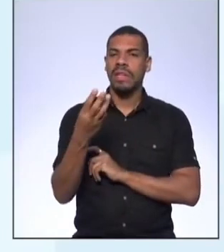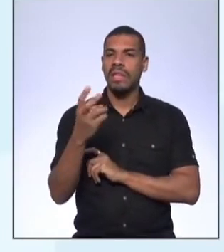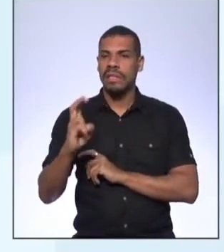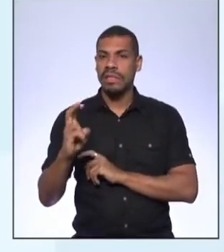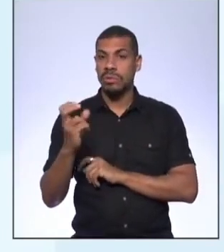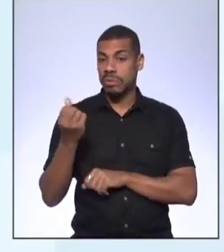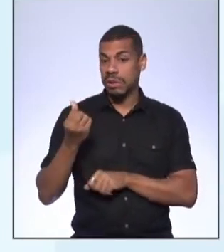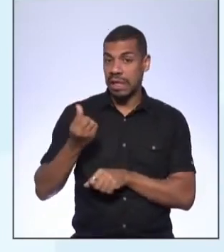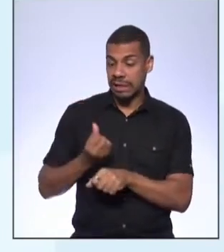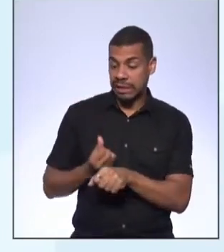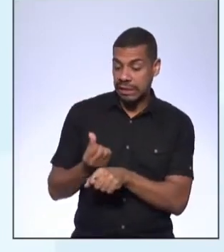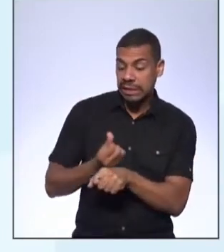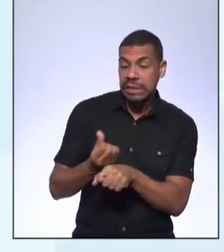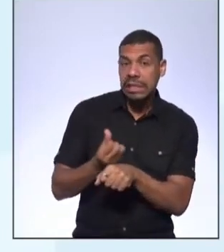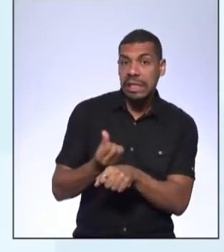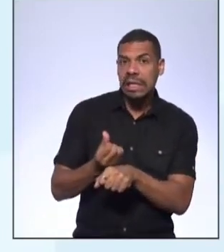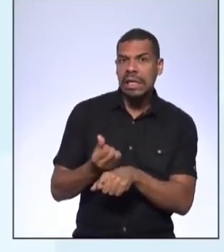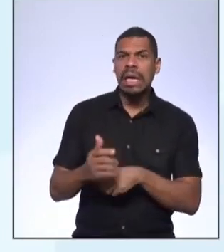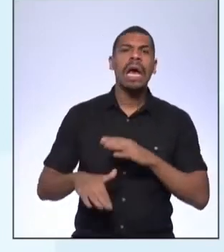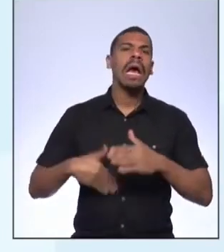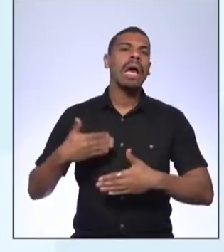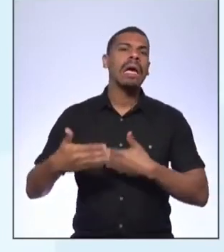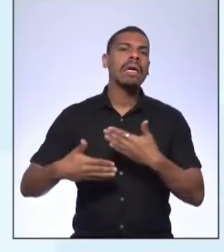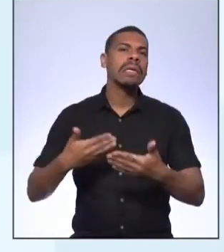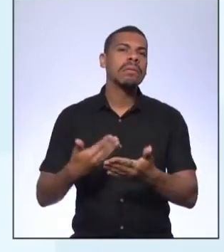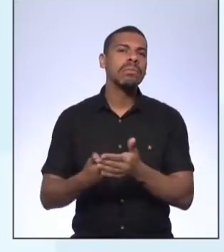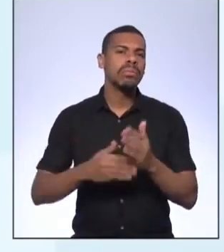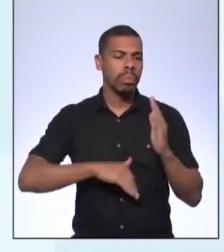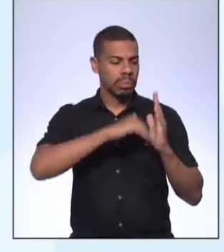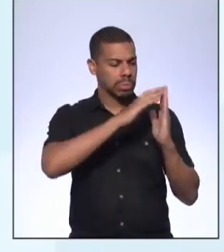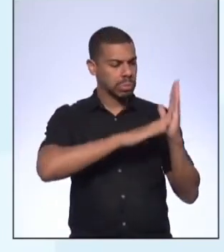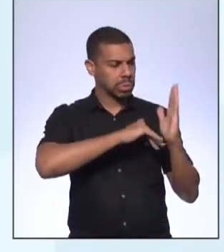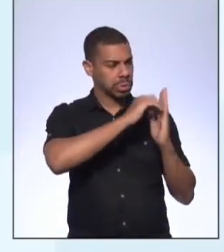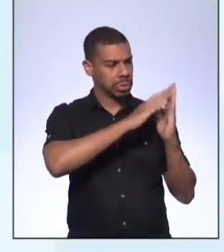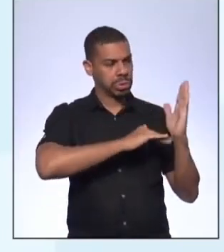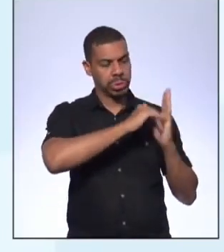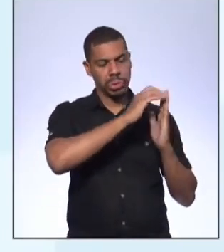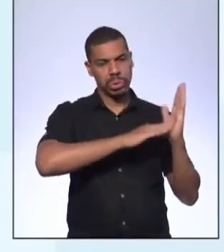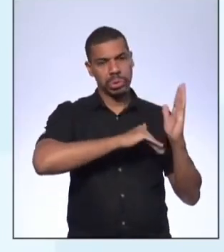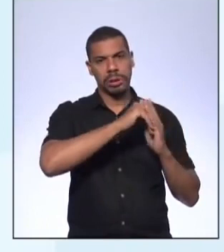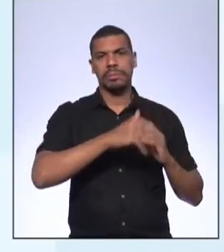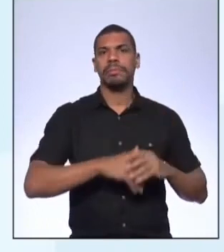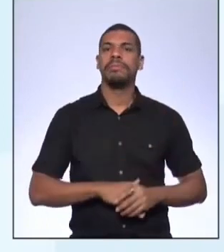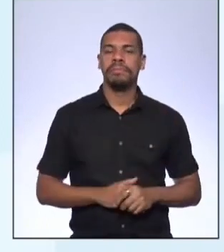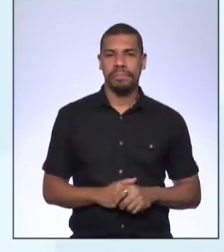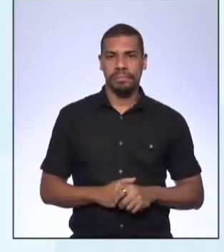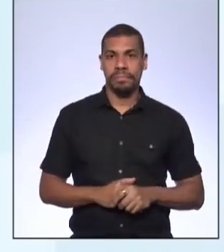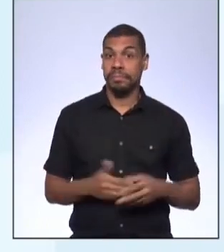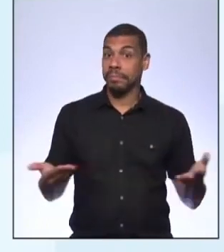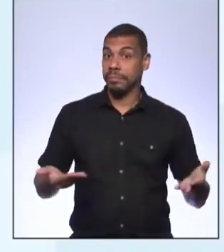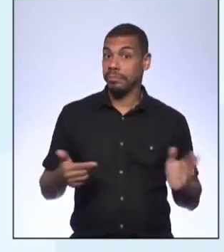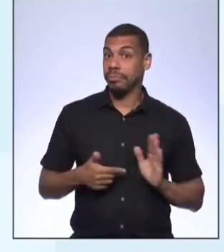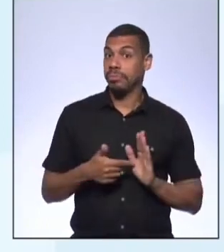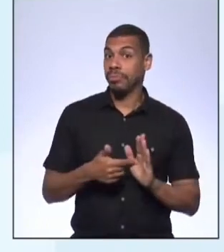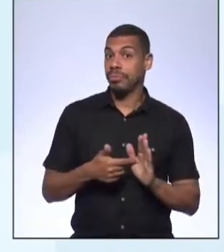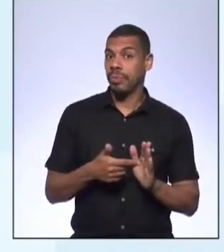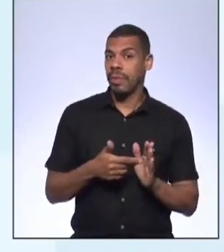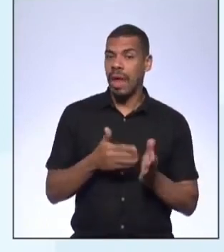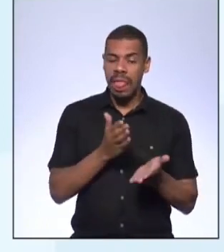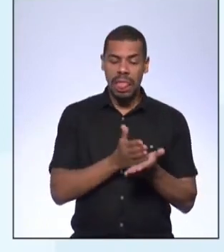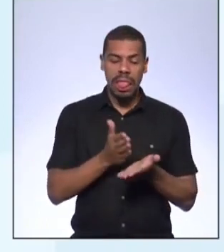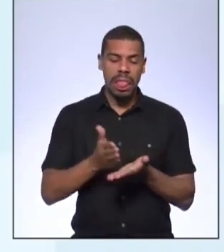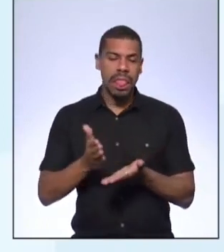6 anos que o Diego Rivera levou para produzir esse trabalho, né? E essa obra está dividida em